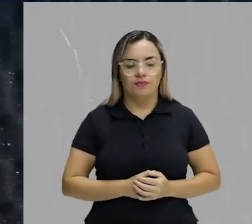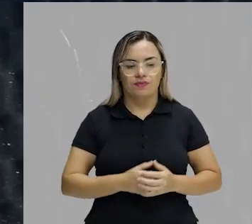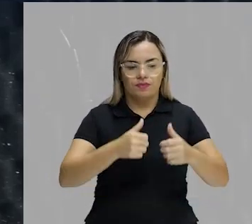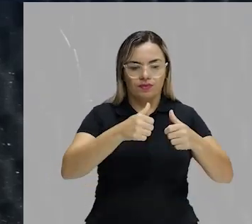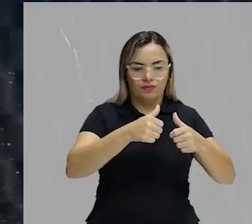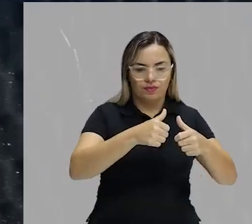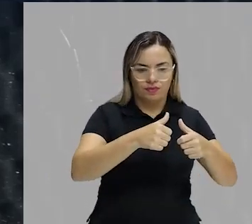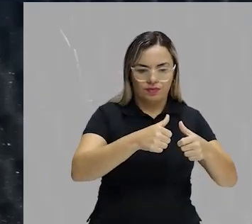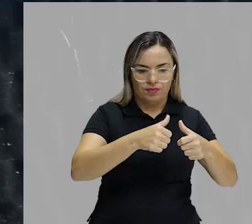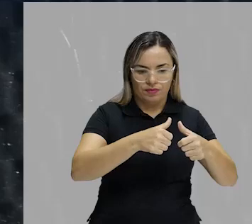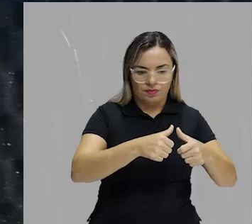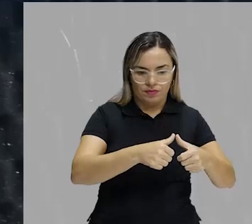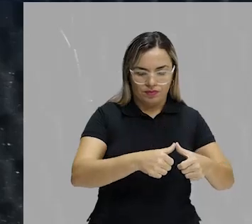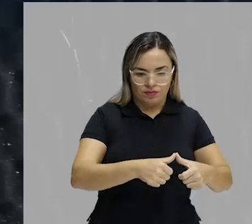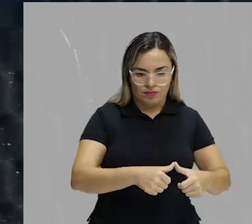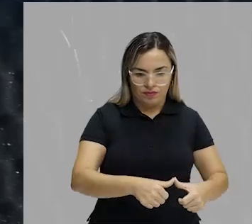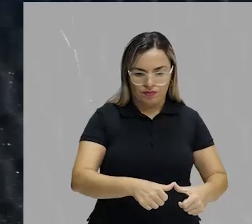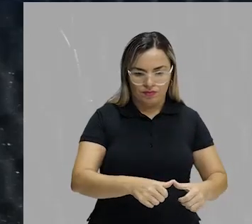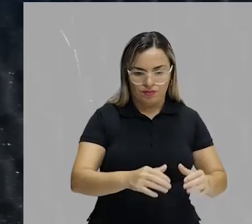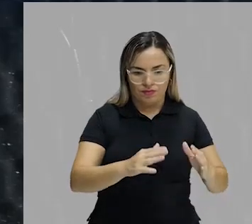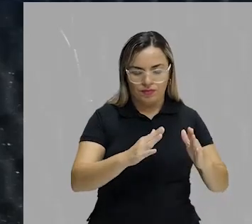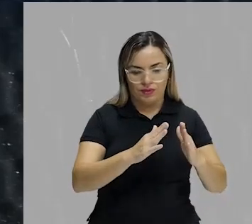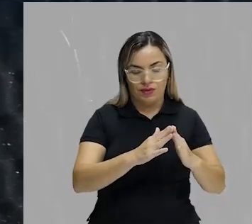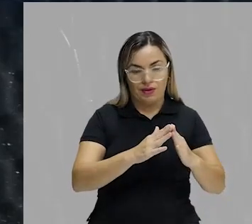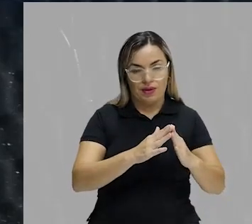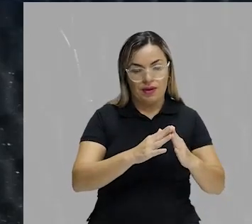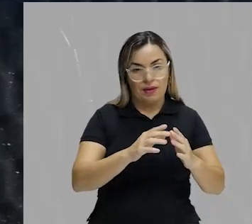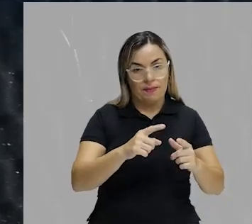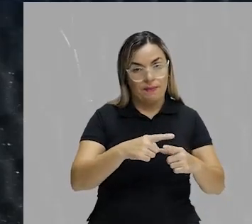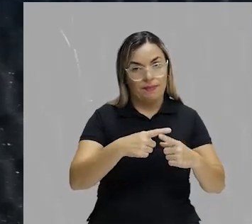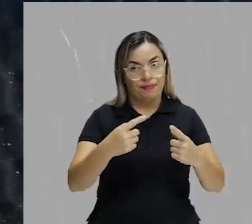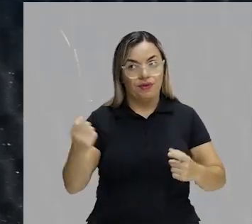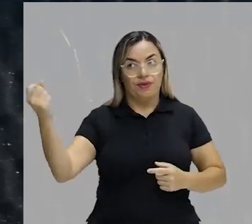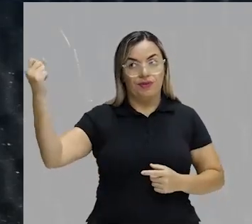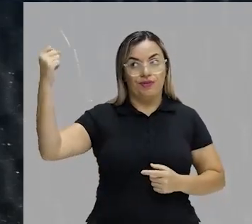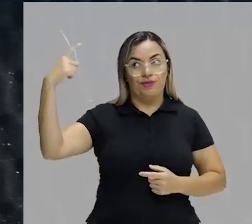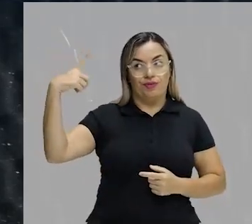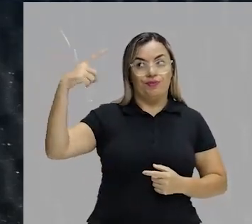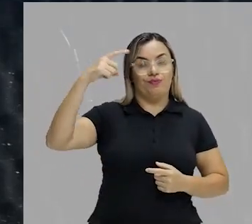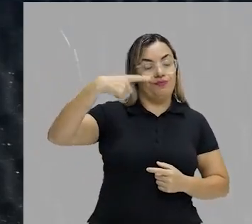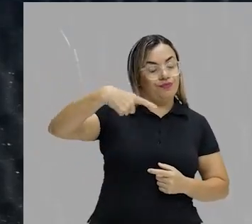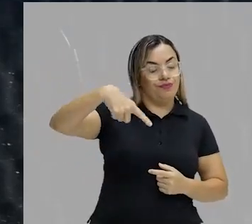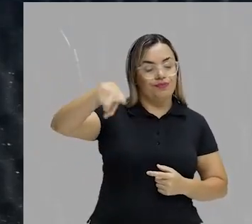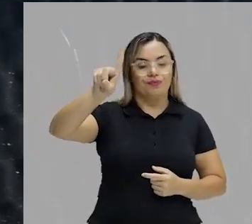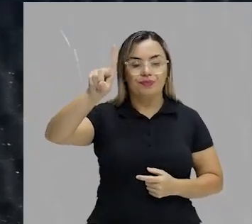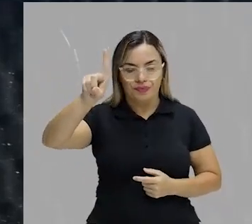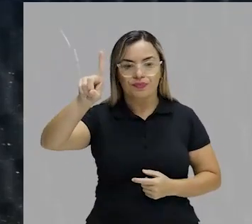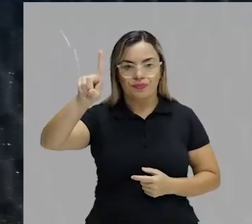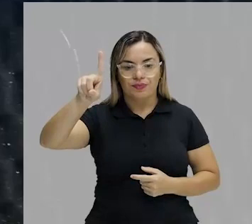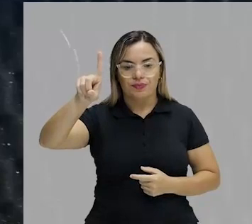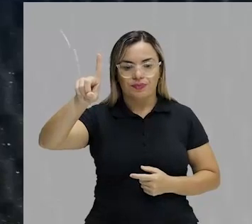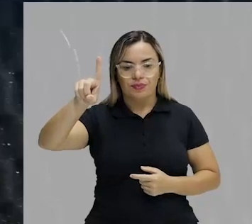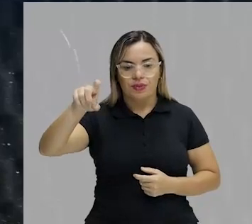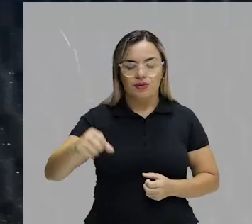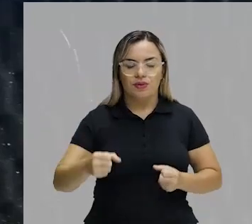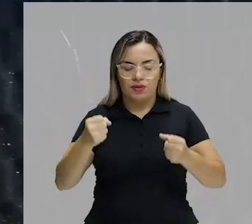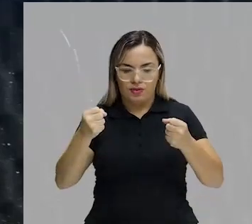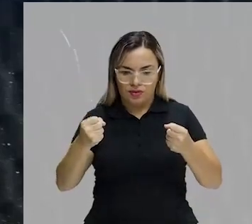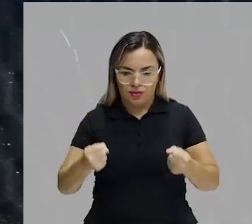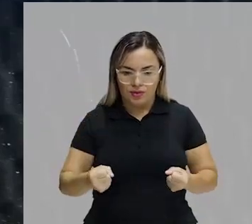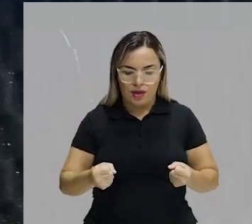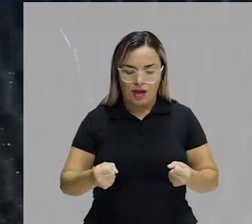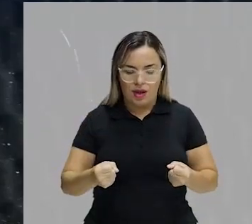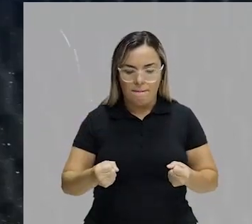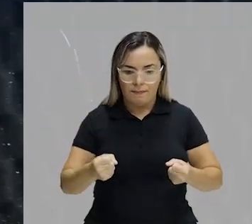casa, a não ser que faça sol. Aí eu saio de casa. Ou então eu poderia dizer assim, ó. Se